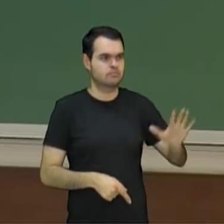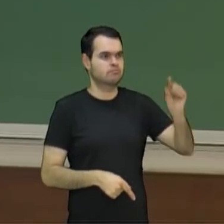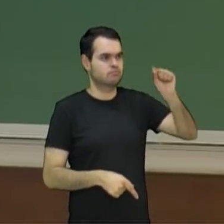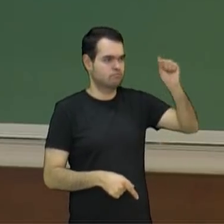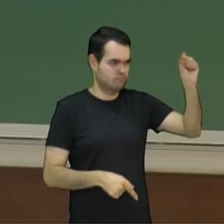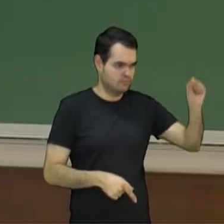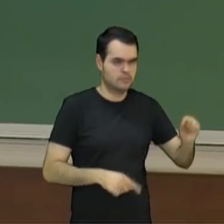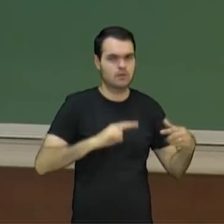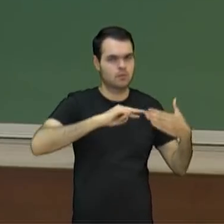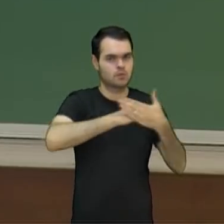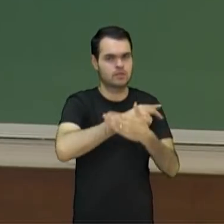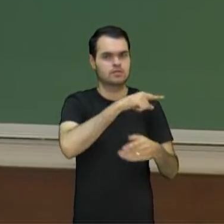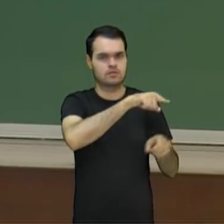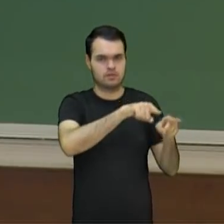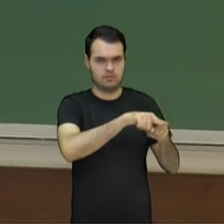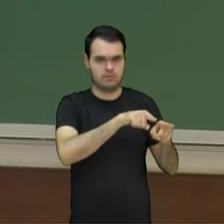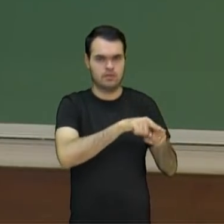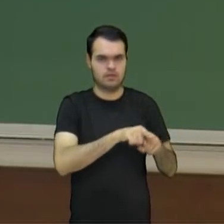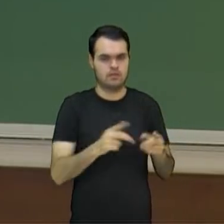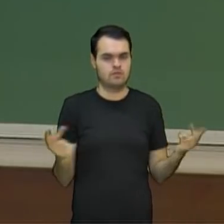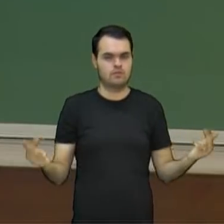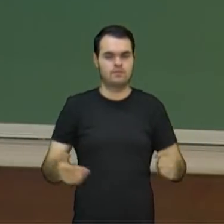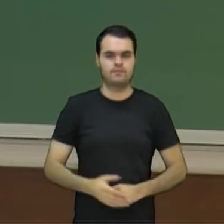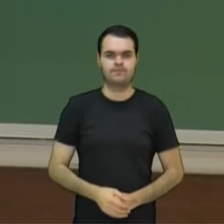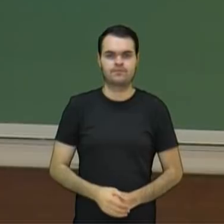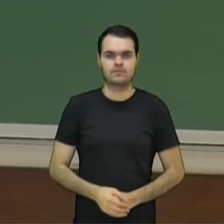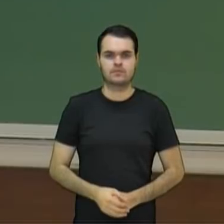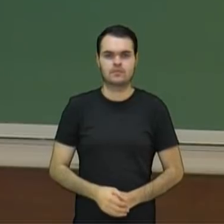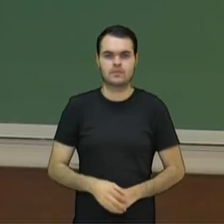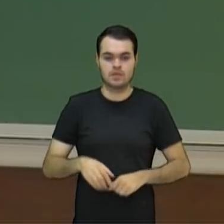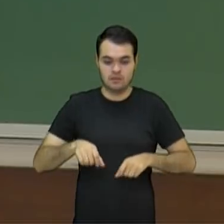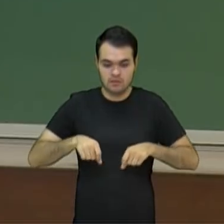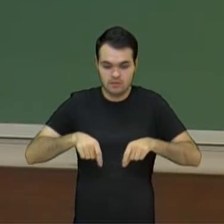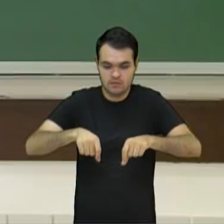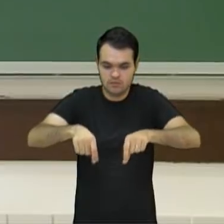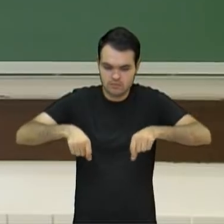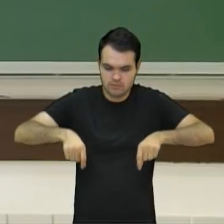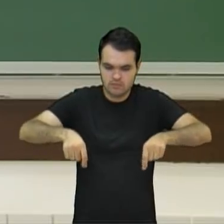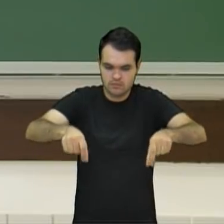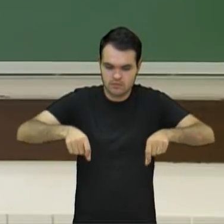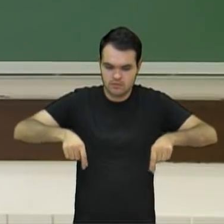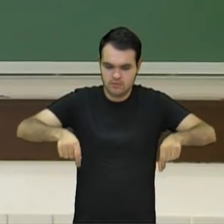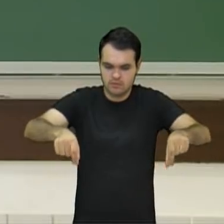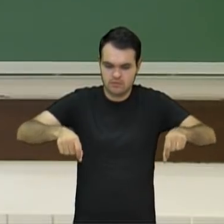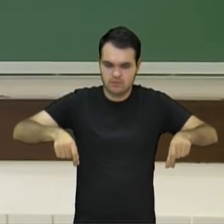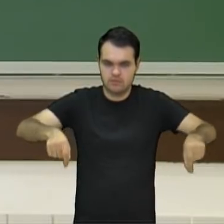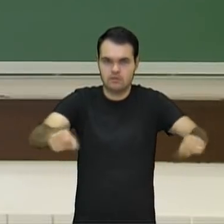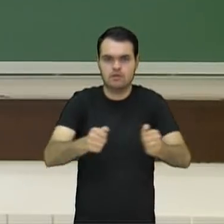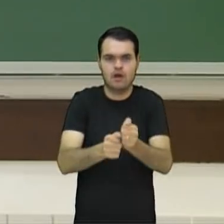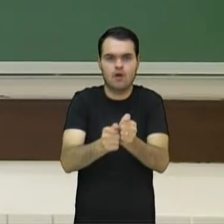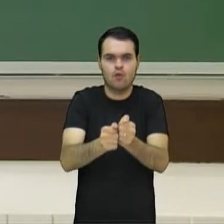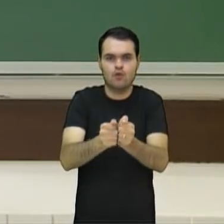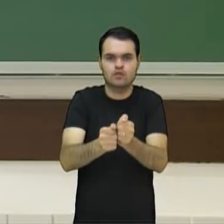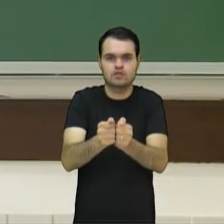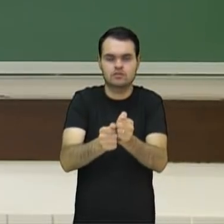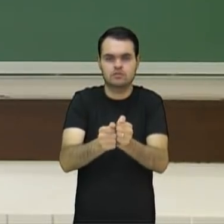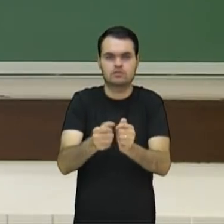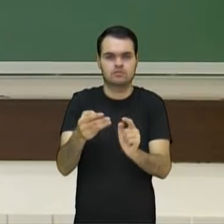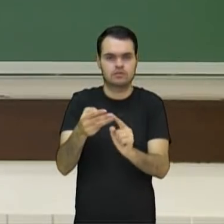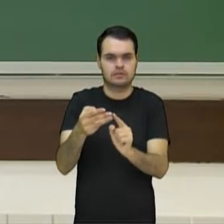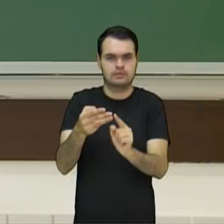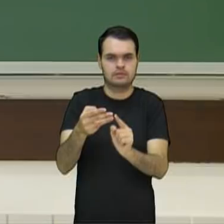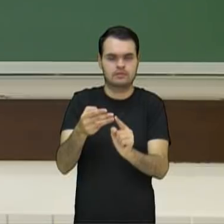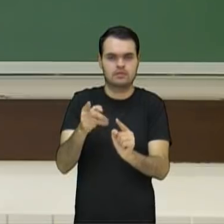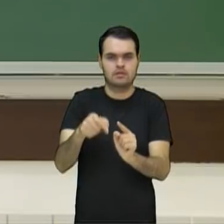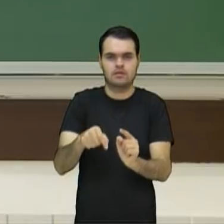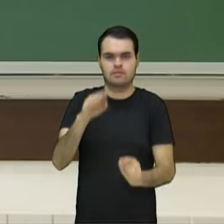de jardinagem eu coloquei como sendo rizicultura irrigada, ou seja, é o plantio de arroz, que acontece